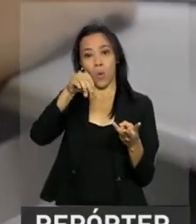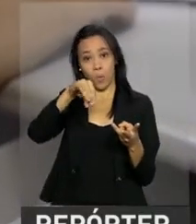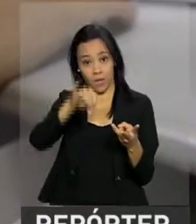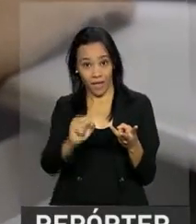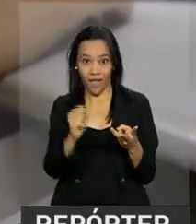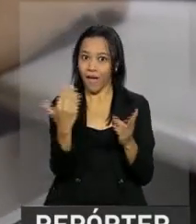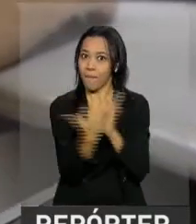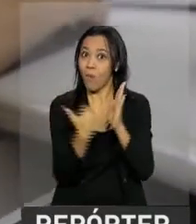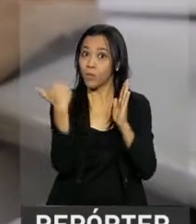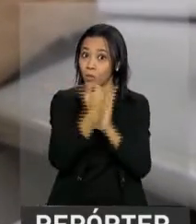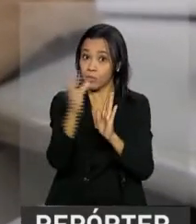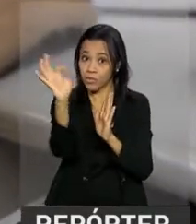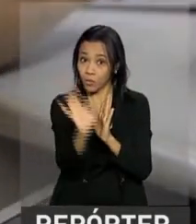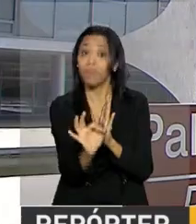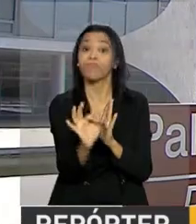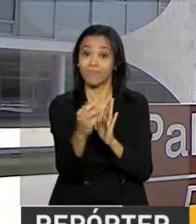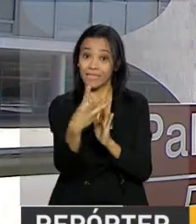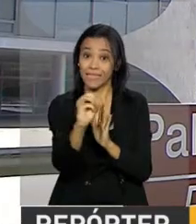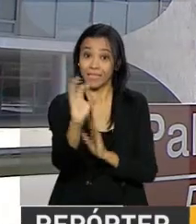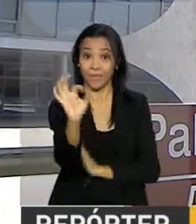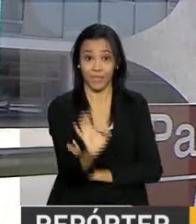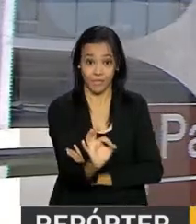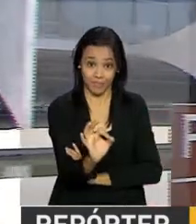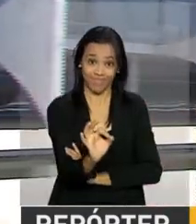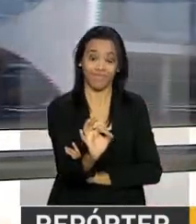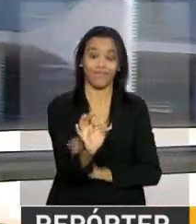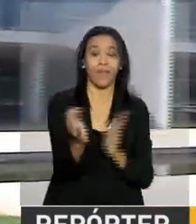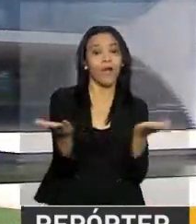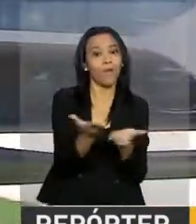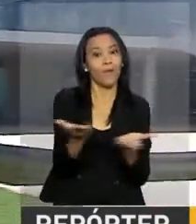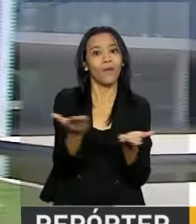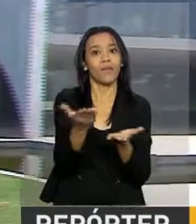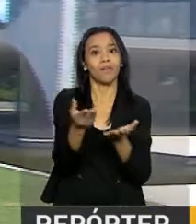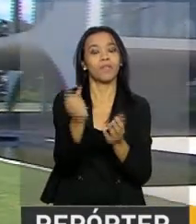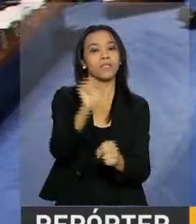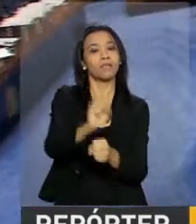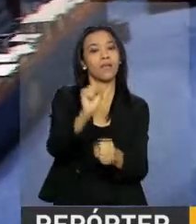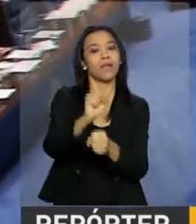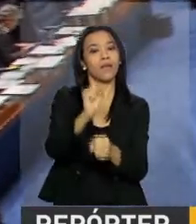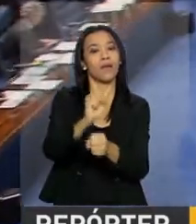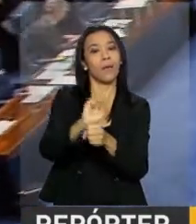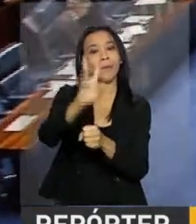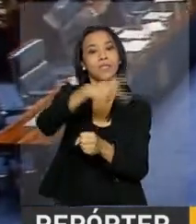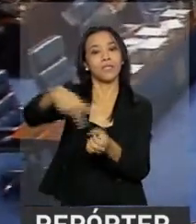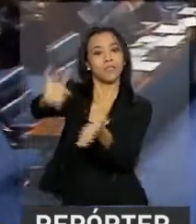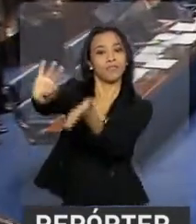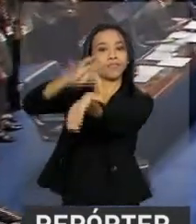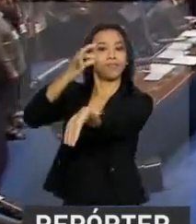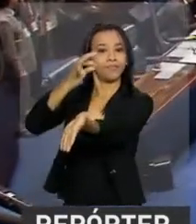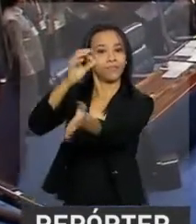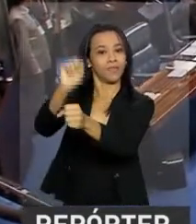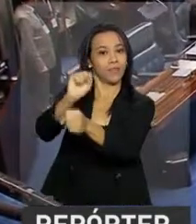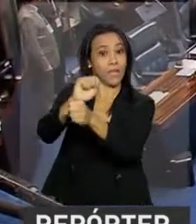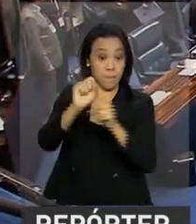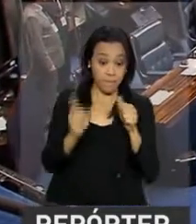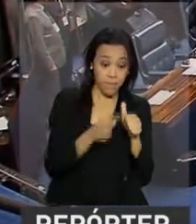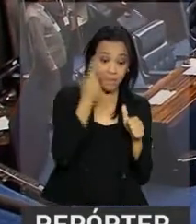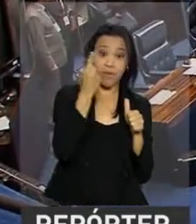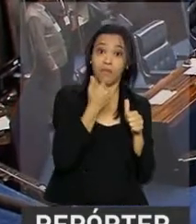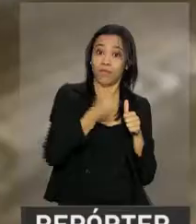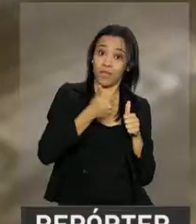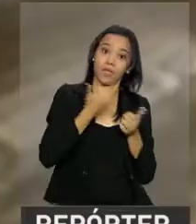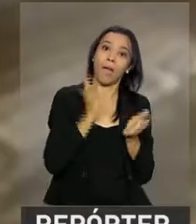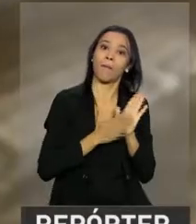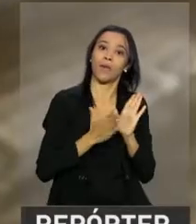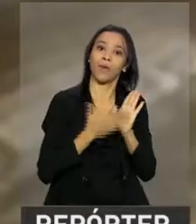aumentou para 30%, mas para seguir para a sanção presidencial, a proposta precisa vencer outra